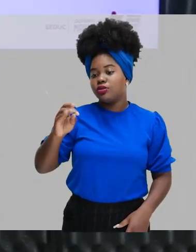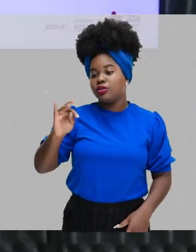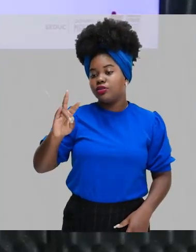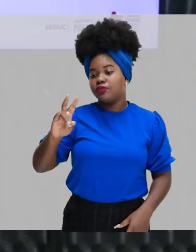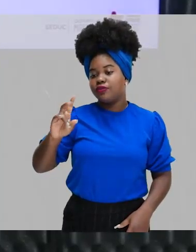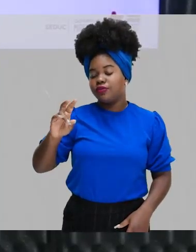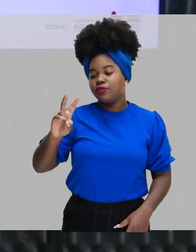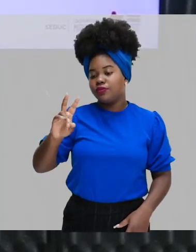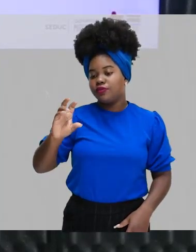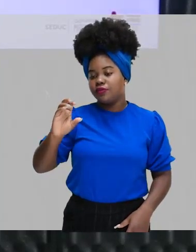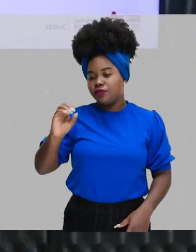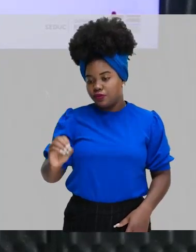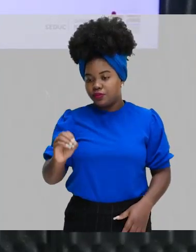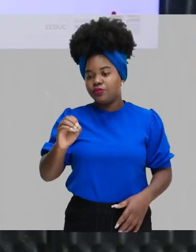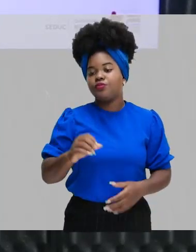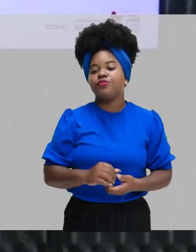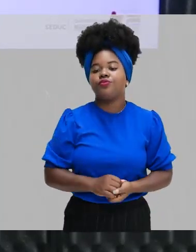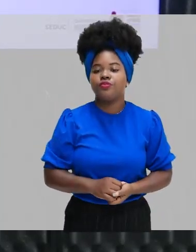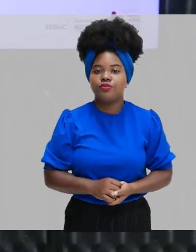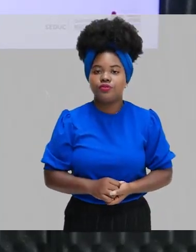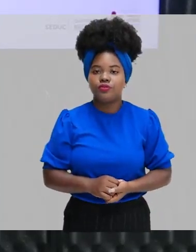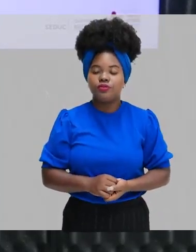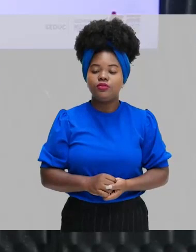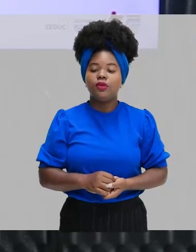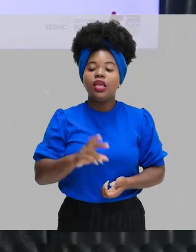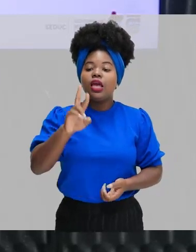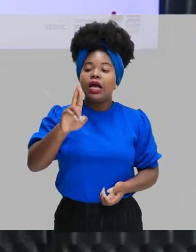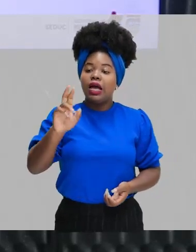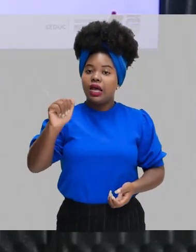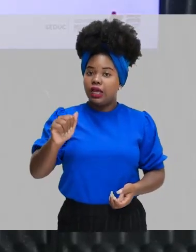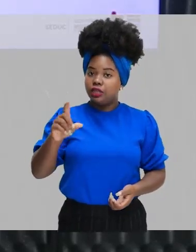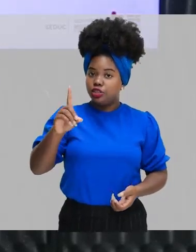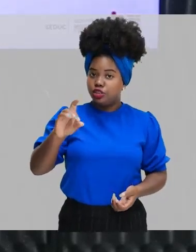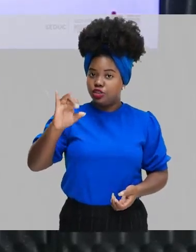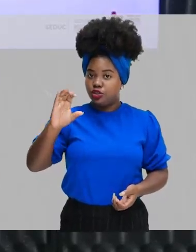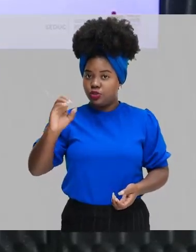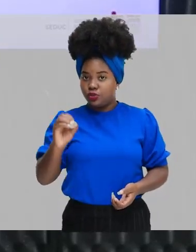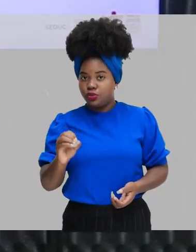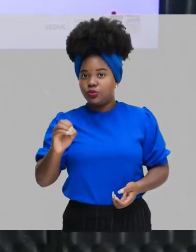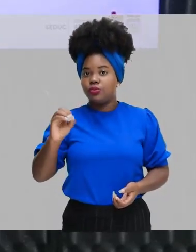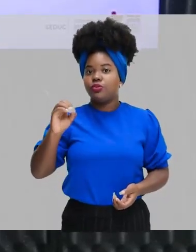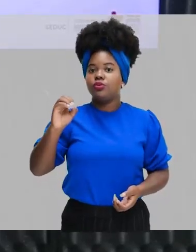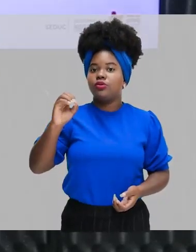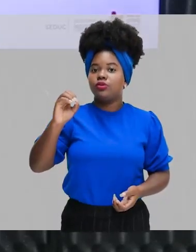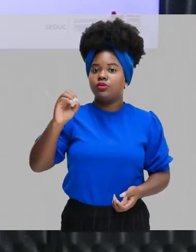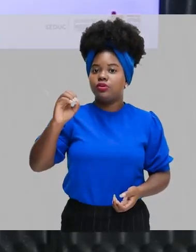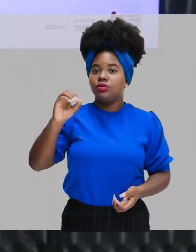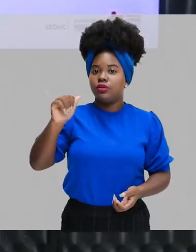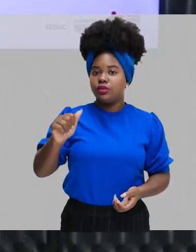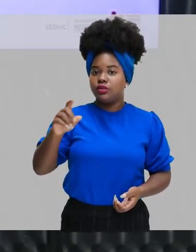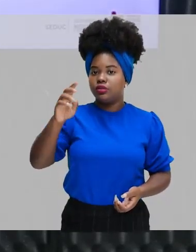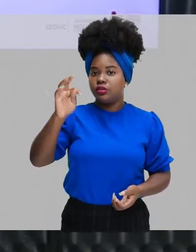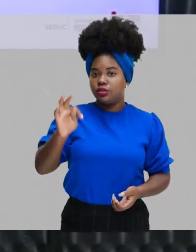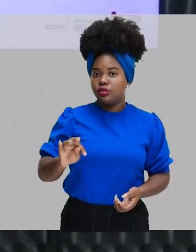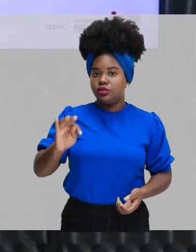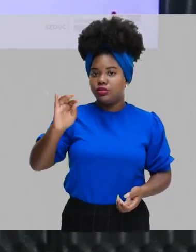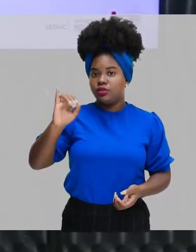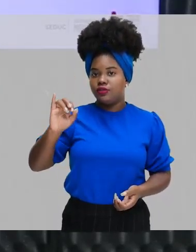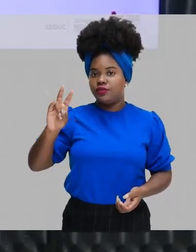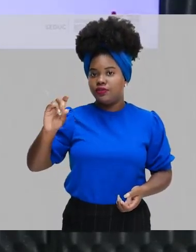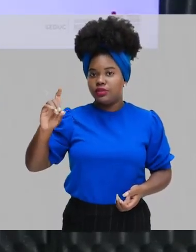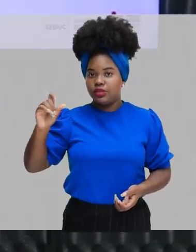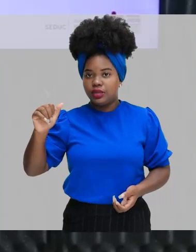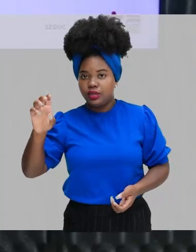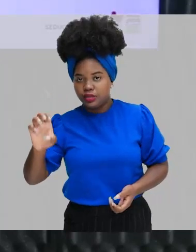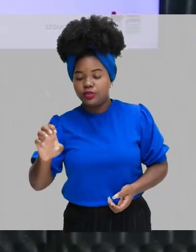radioatividade Ok bom a radioatividade é é a parte da química que vai tratar dessa